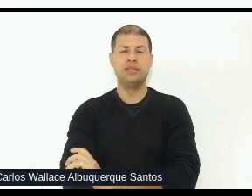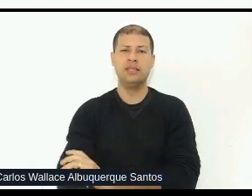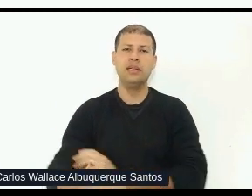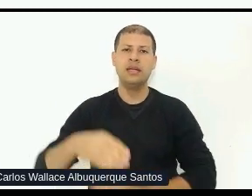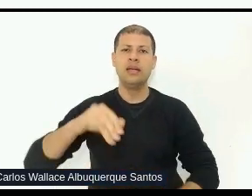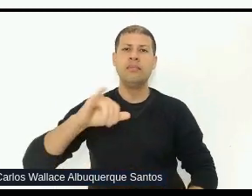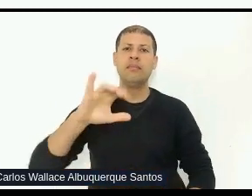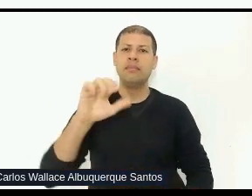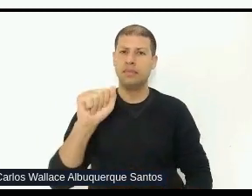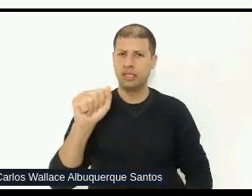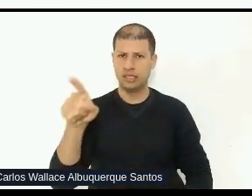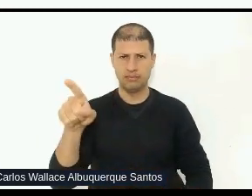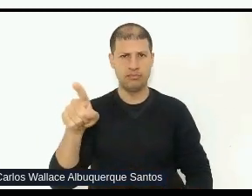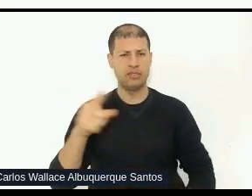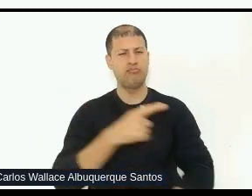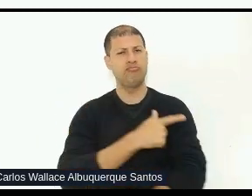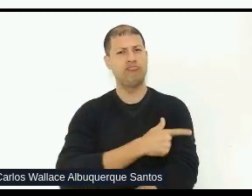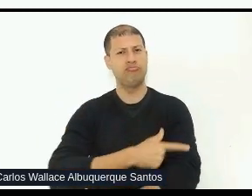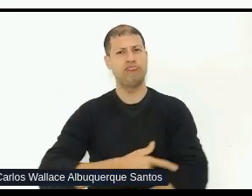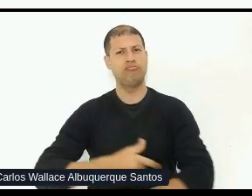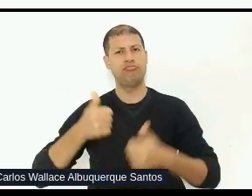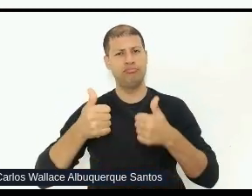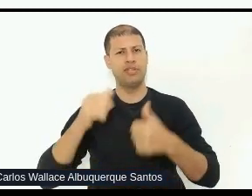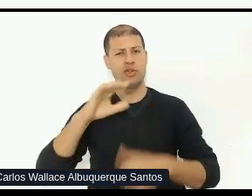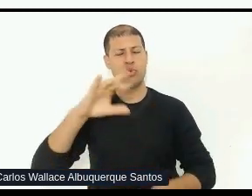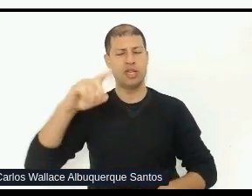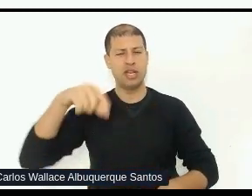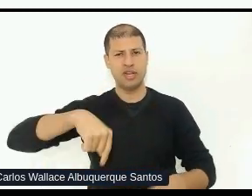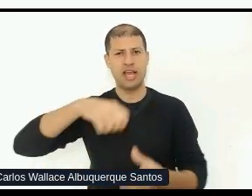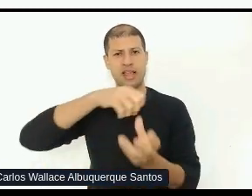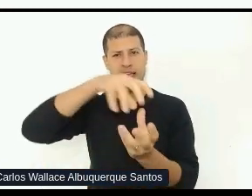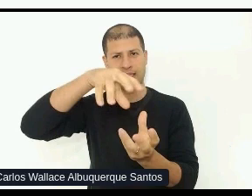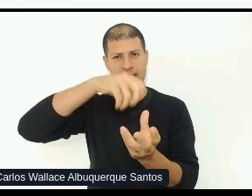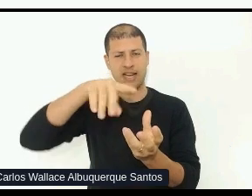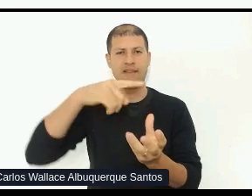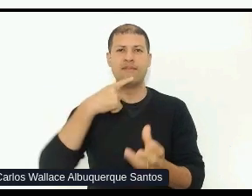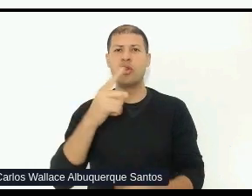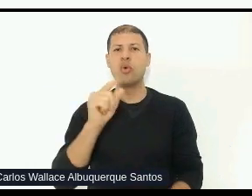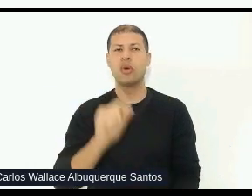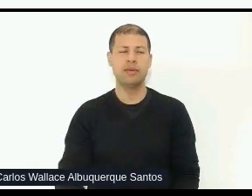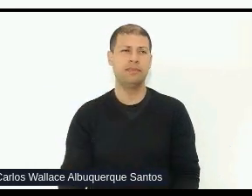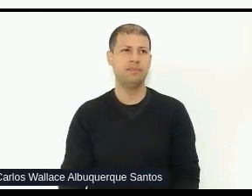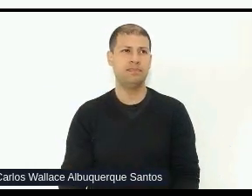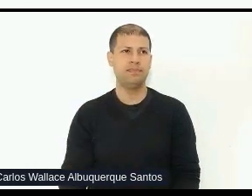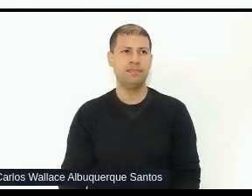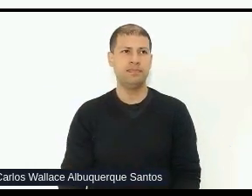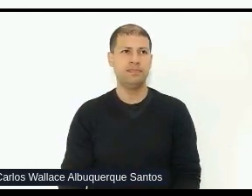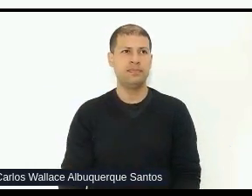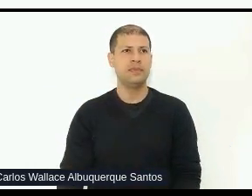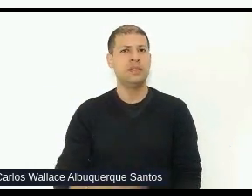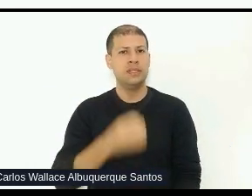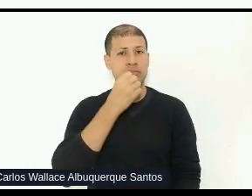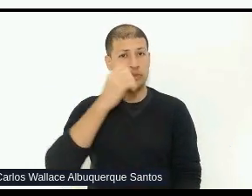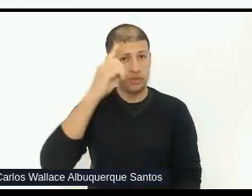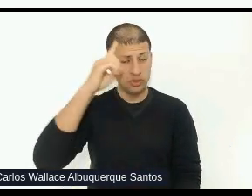gente finíssima aí, uma das coordenadoras dessa trilha, ela comentou o seguinte, né? Bom dia, eu sou coordenadora e estou